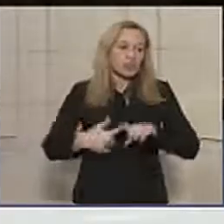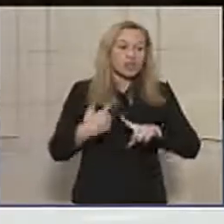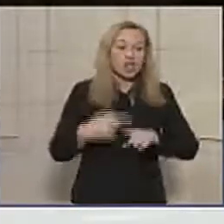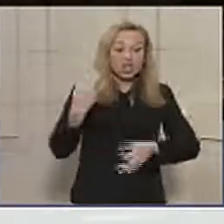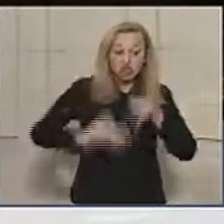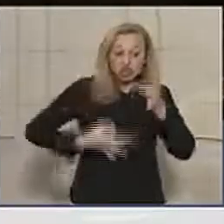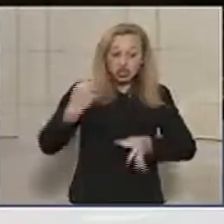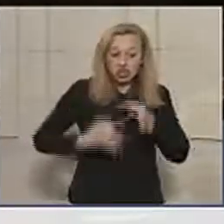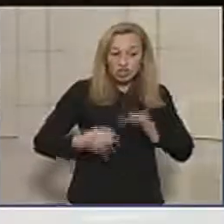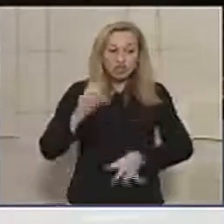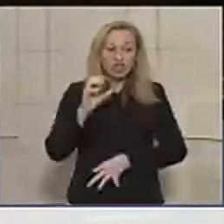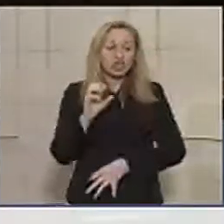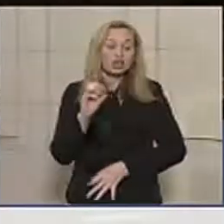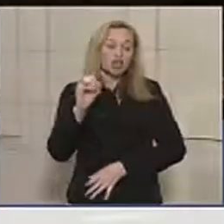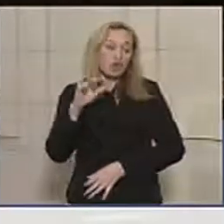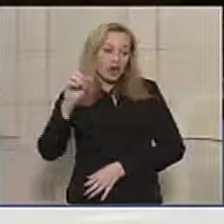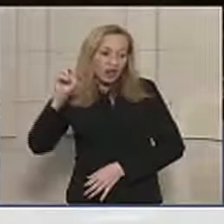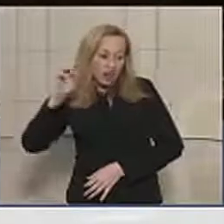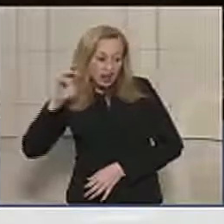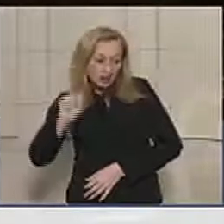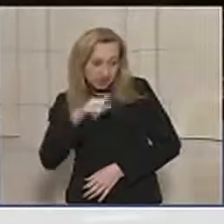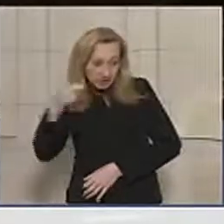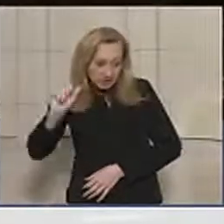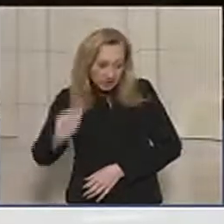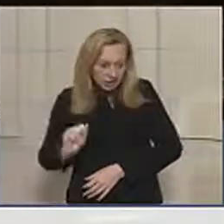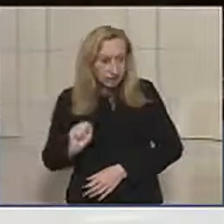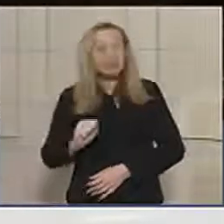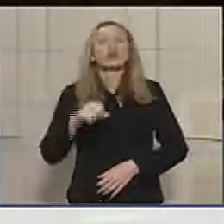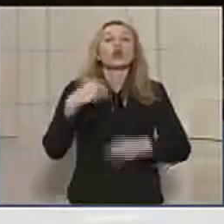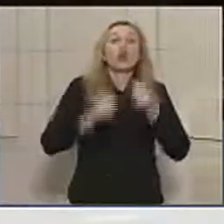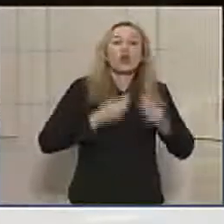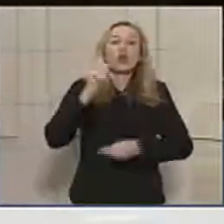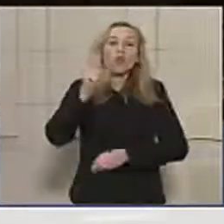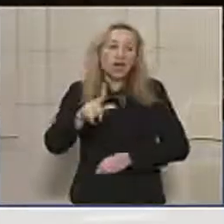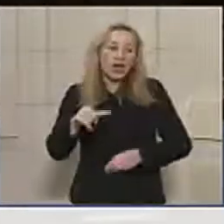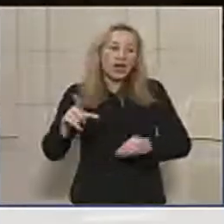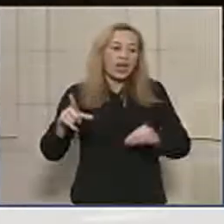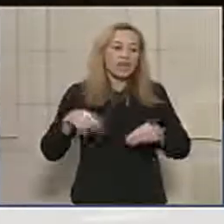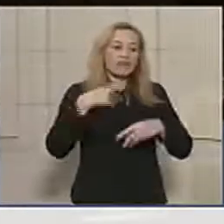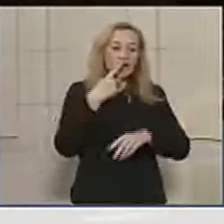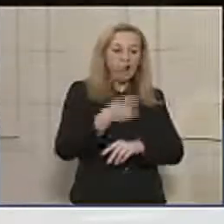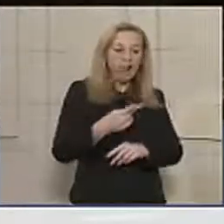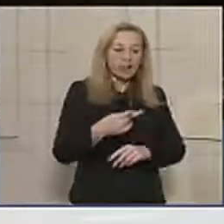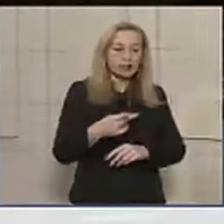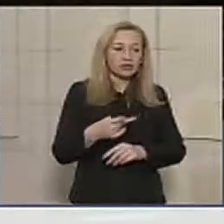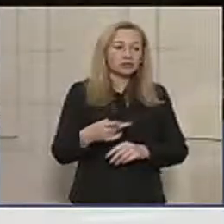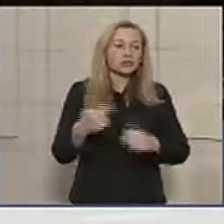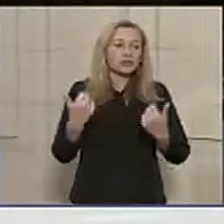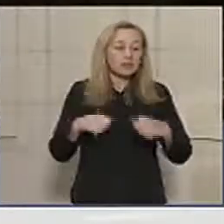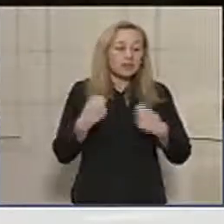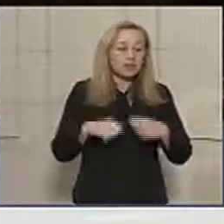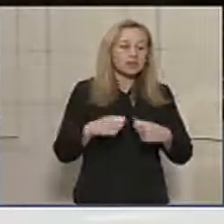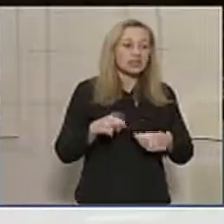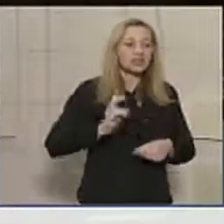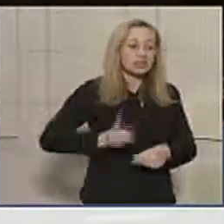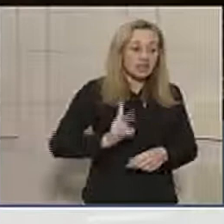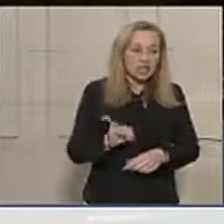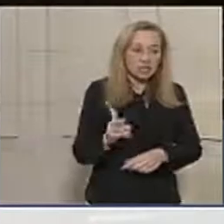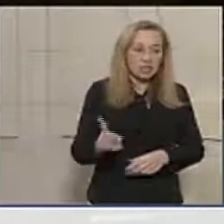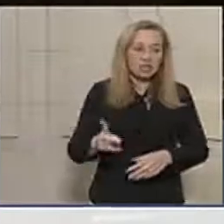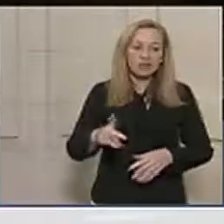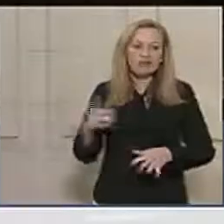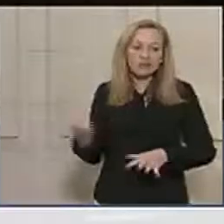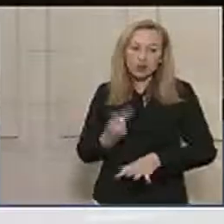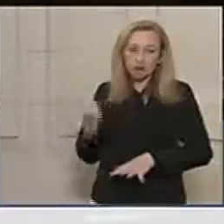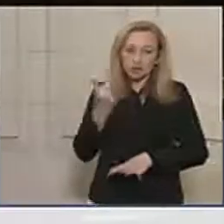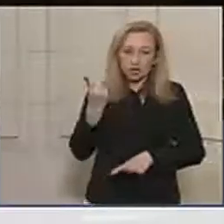e incoerência, independente de como é colocado, nunca deve ser bem-vindo e sempre tem que ser retamente refutado.